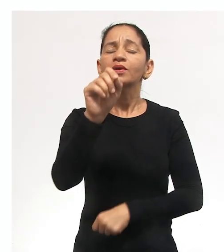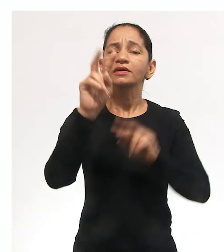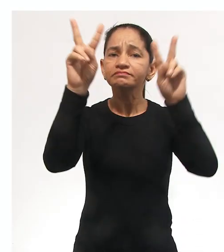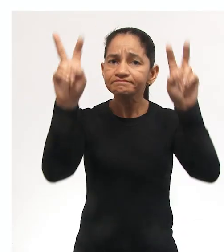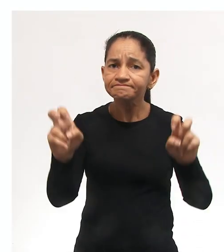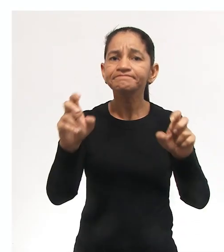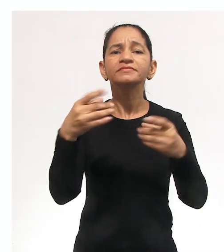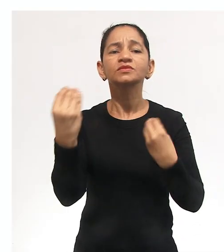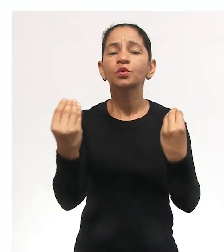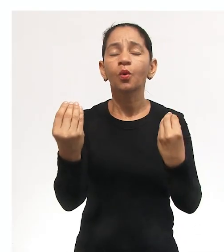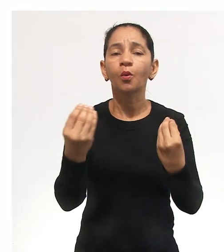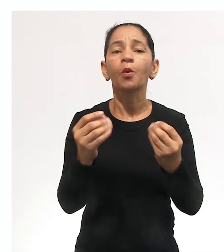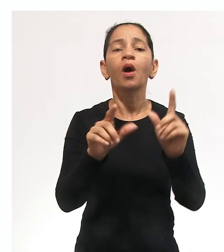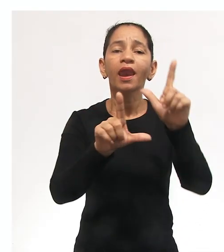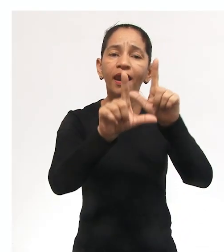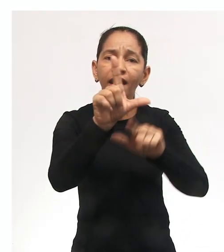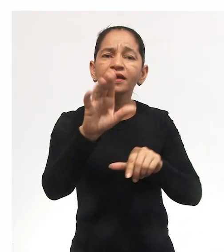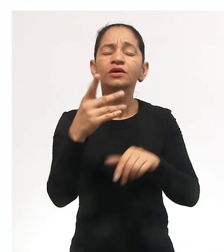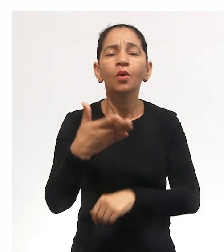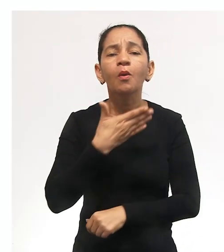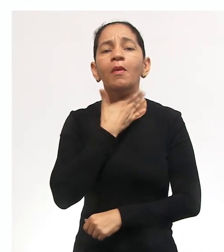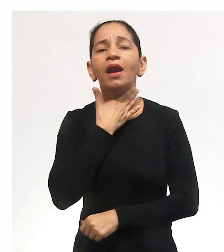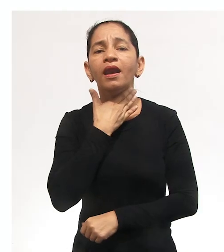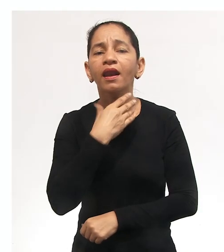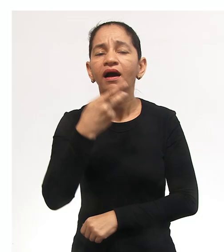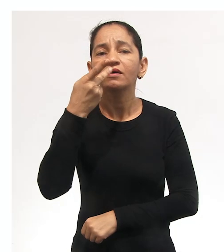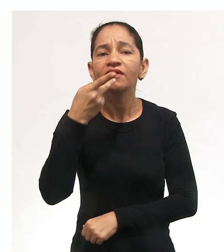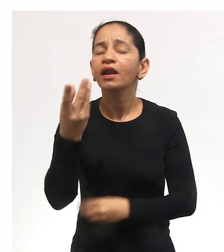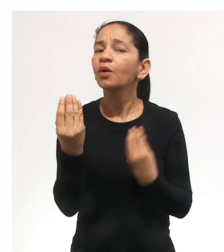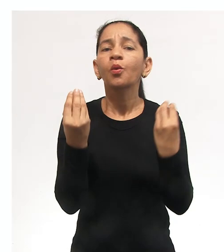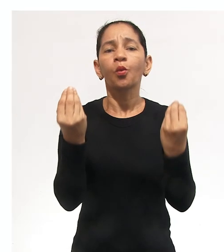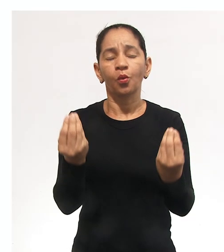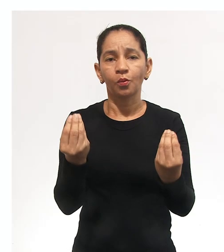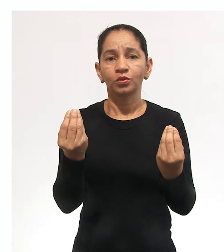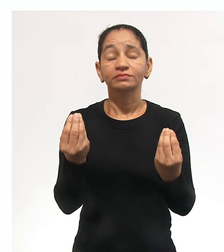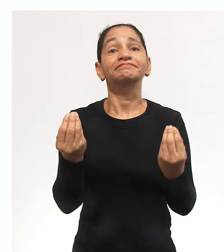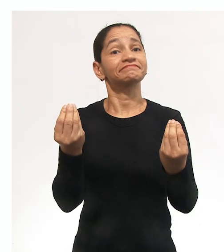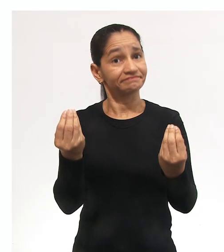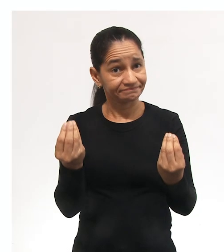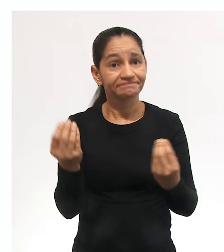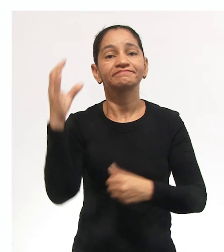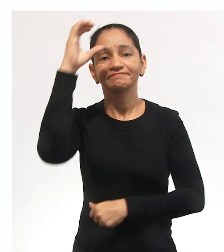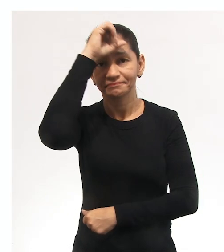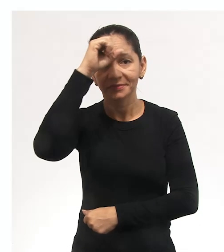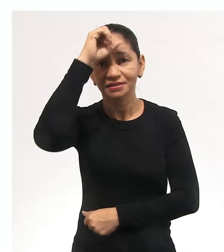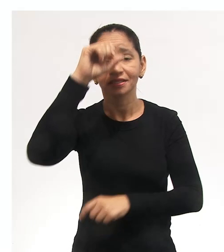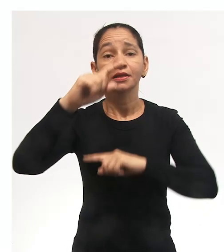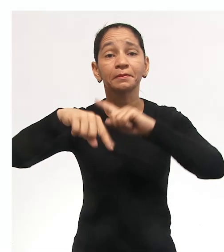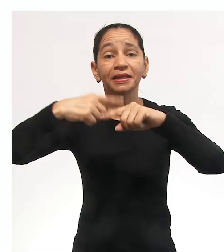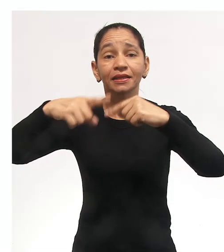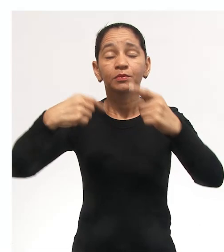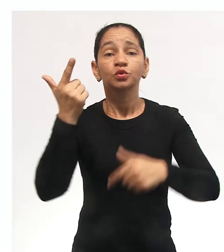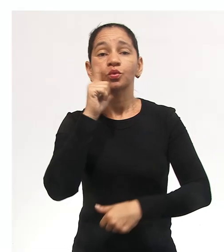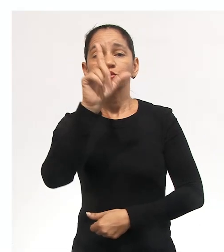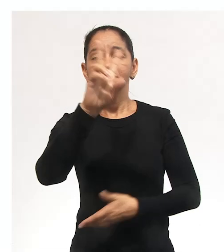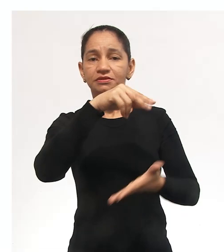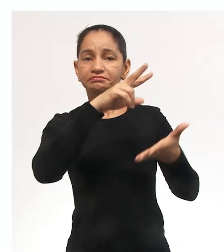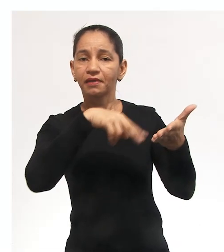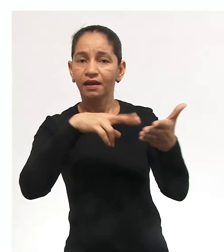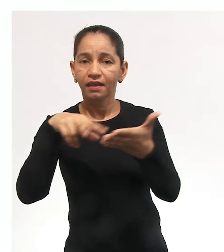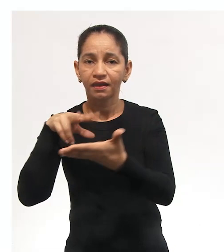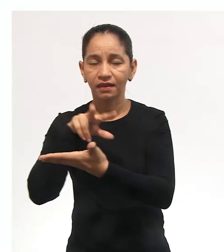importância do som das letras, os fonemas, para o aprendizado da leitura.